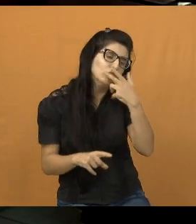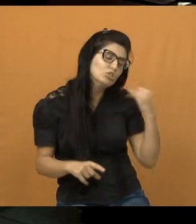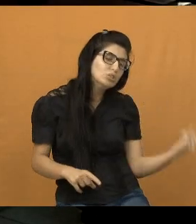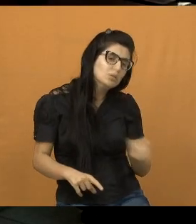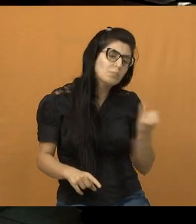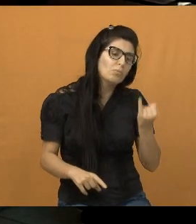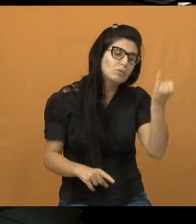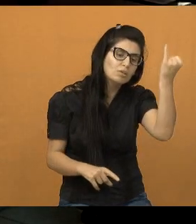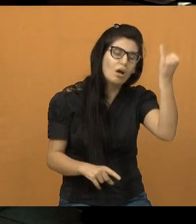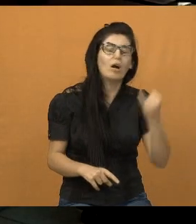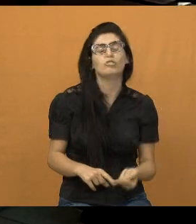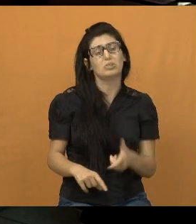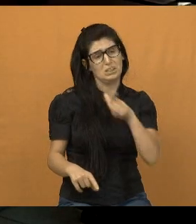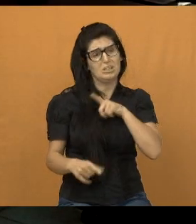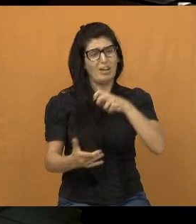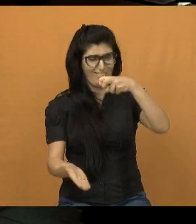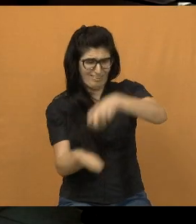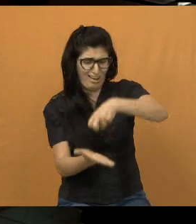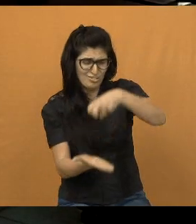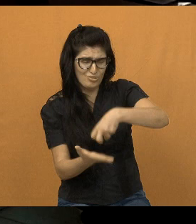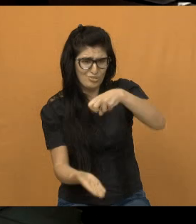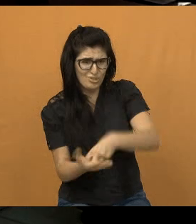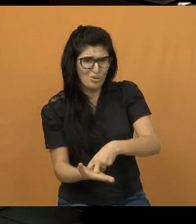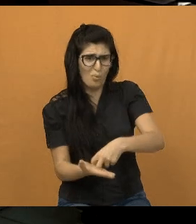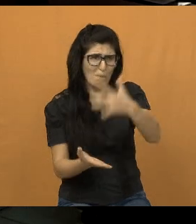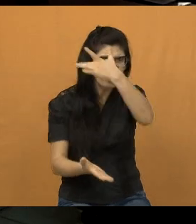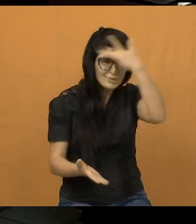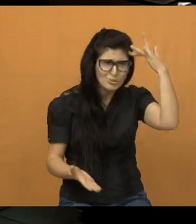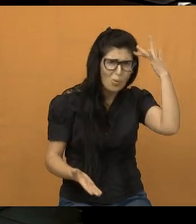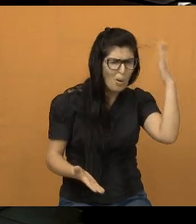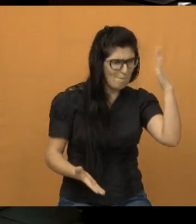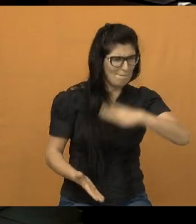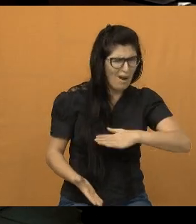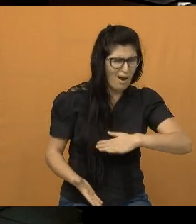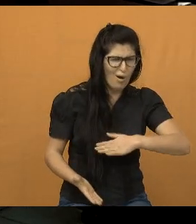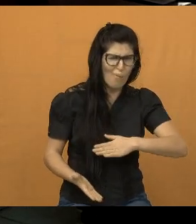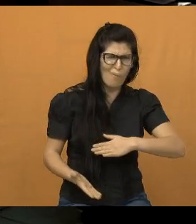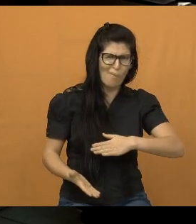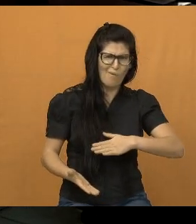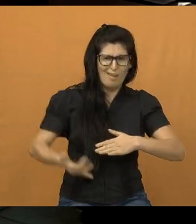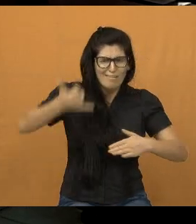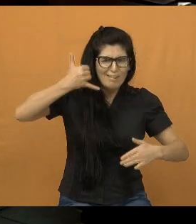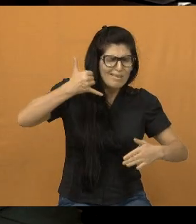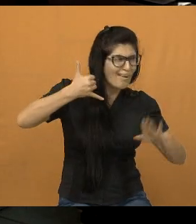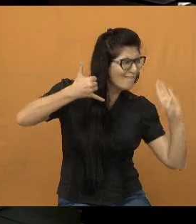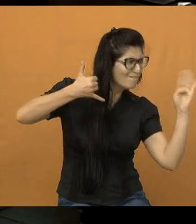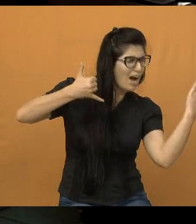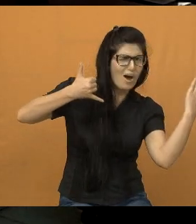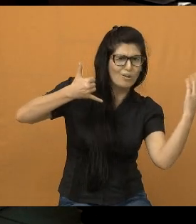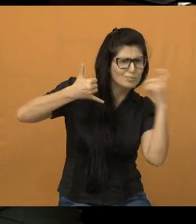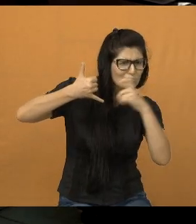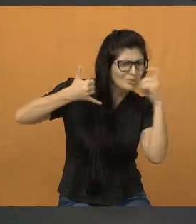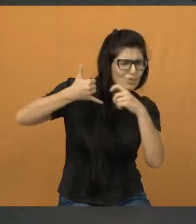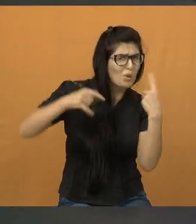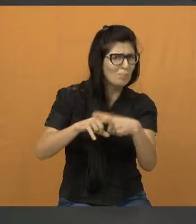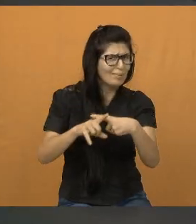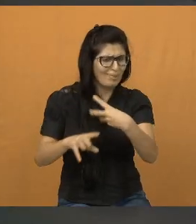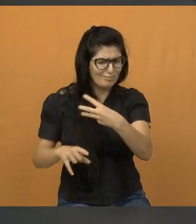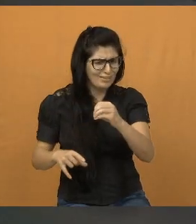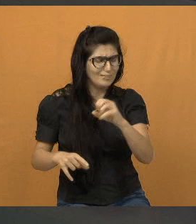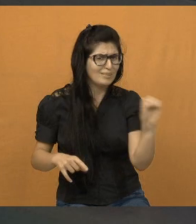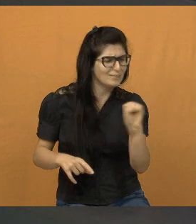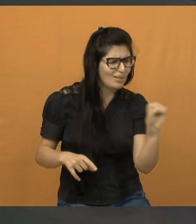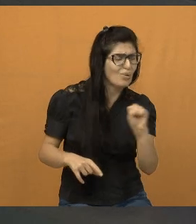tem punição para essas causas, porque a gente sabe o quanto 30 segundos é importante para essas